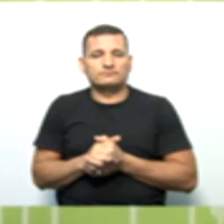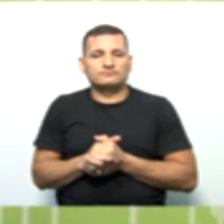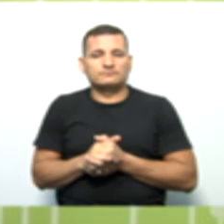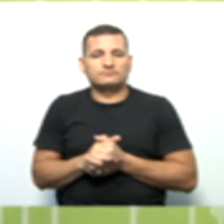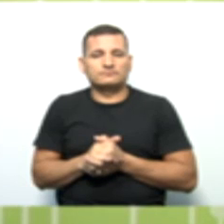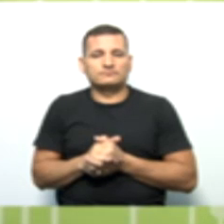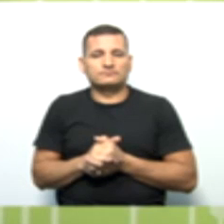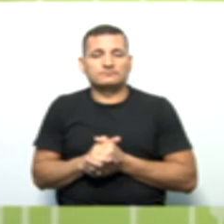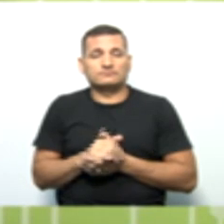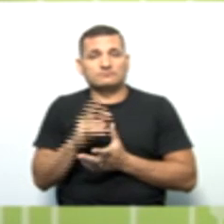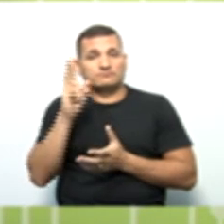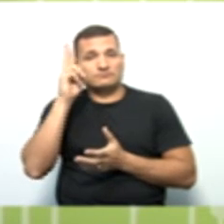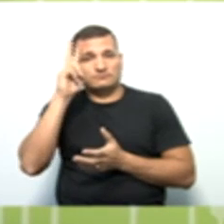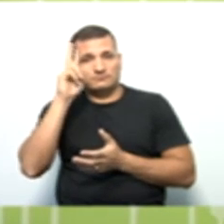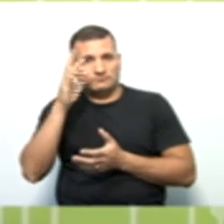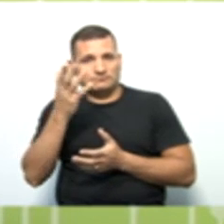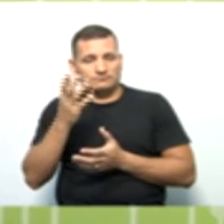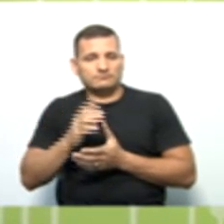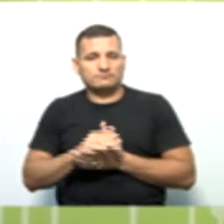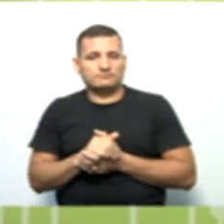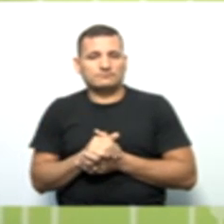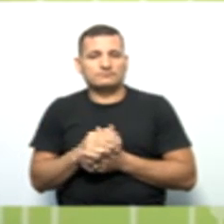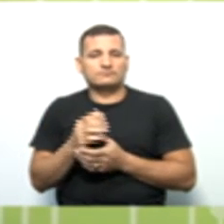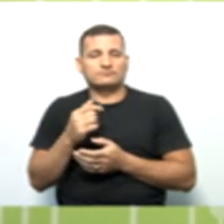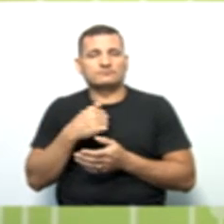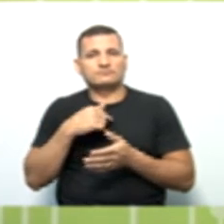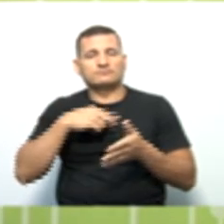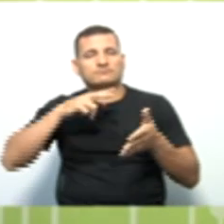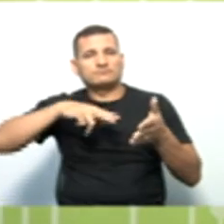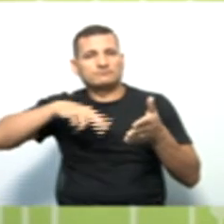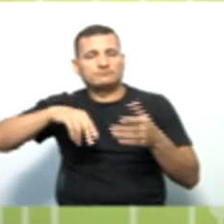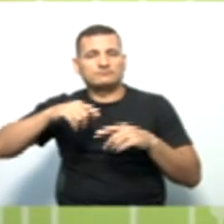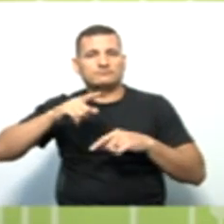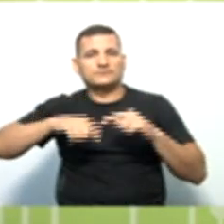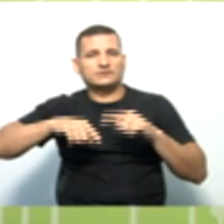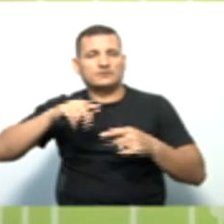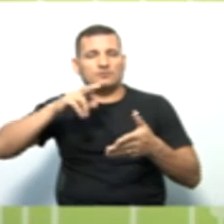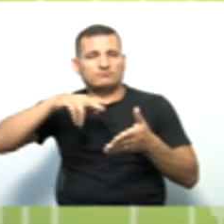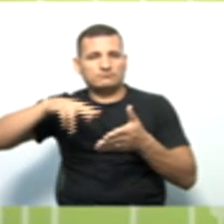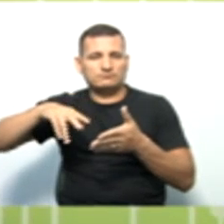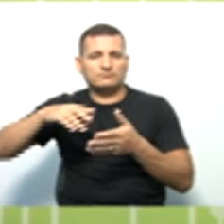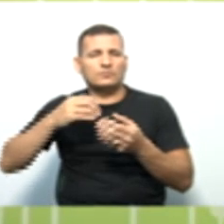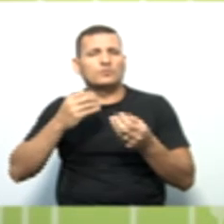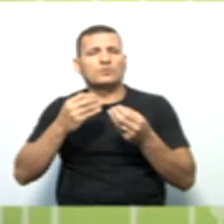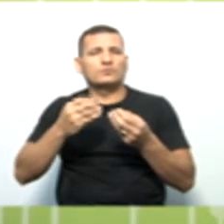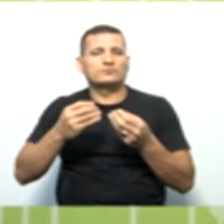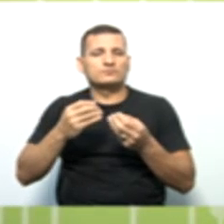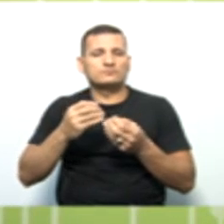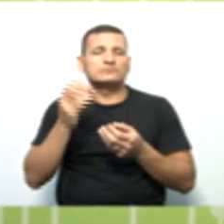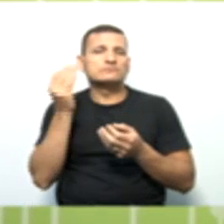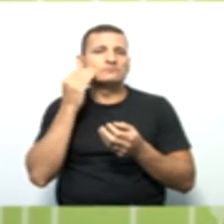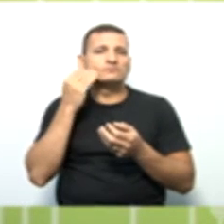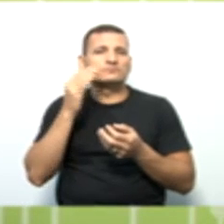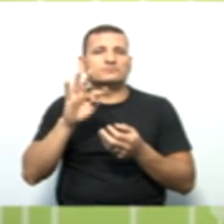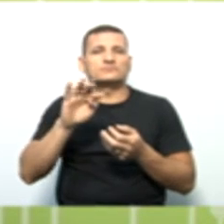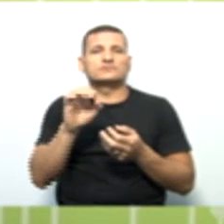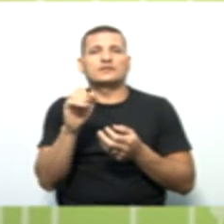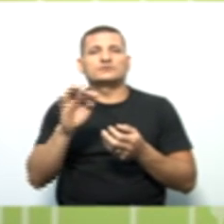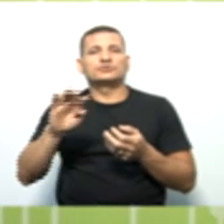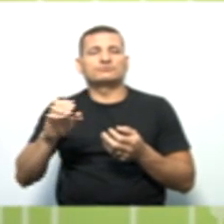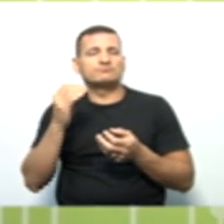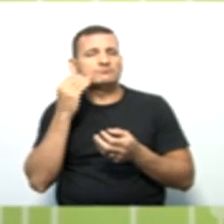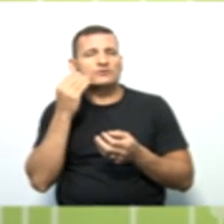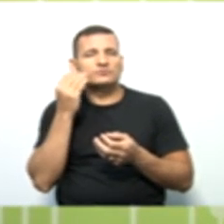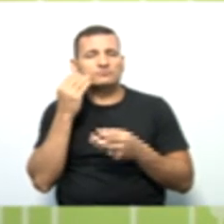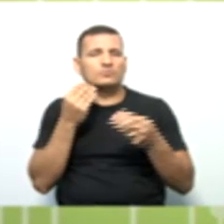bom? Lembrando que como que eu estava dando uma lida no material, né? Como que funciona essa questão de testes, tá? Mas como é que eu vou